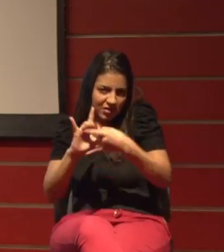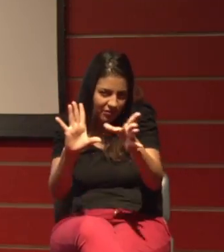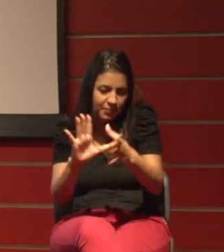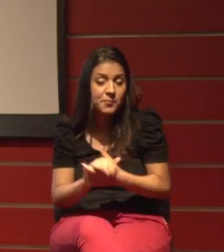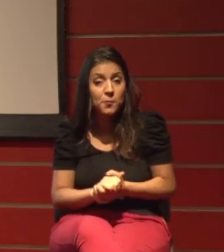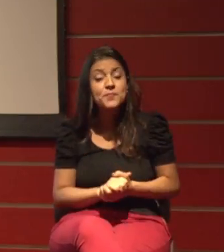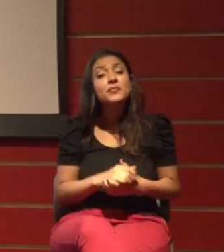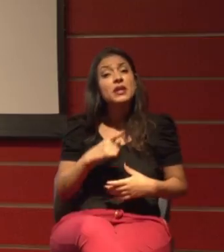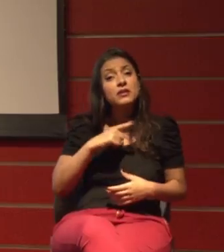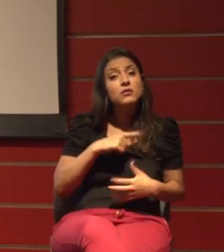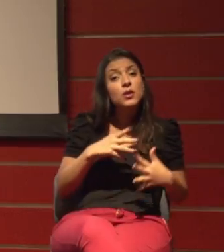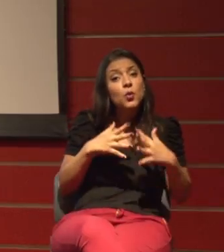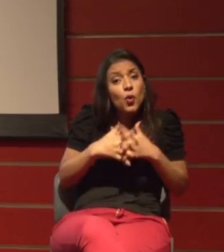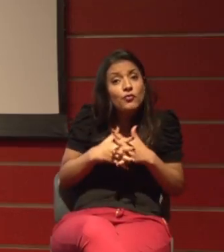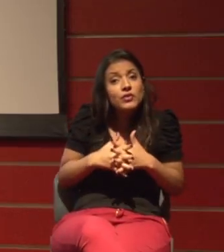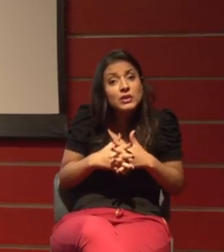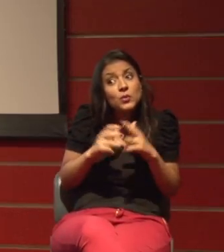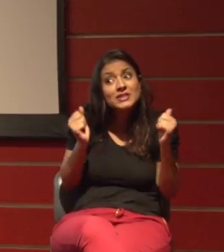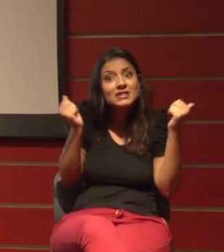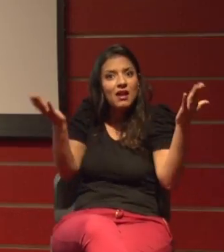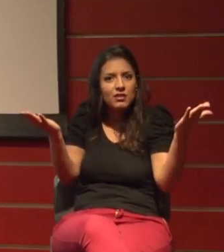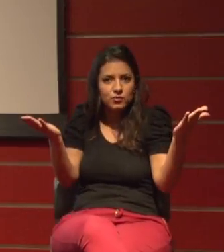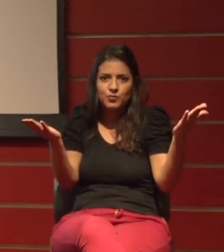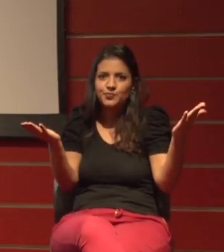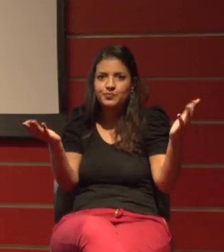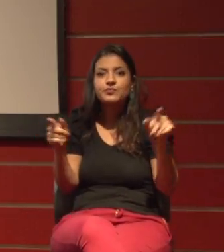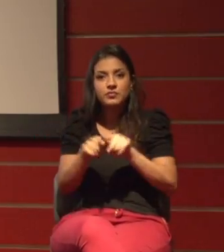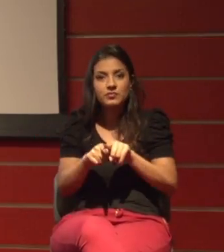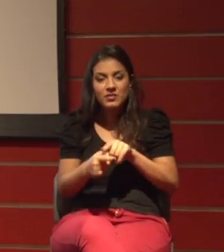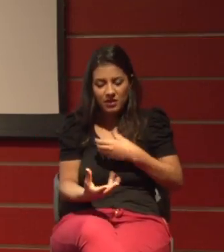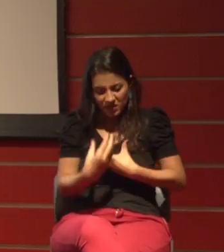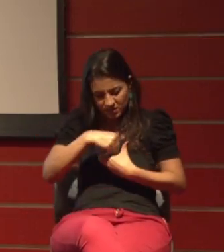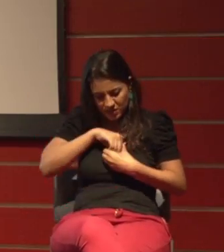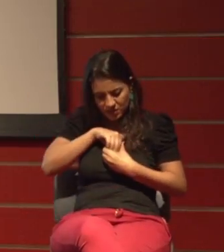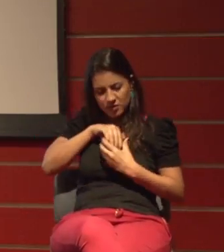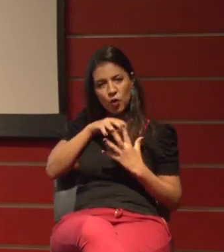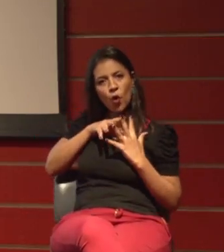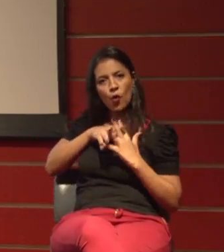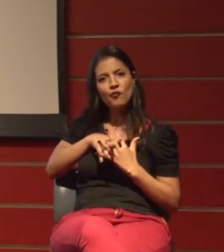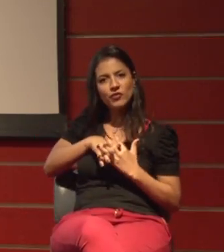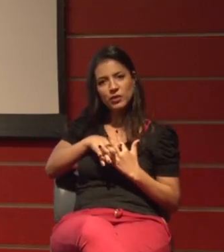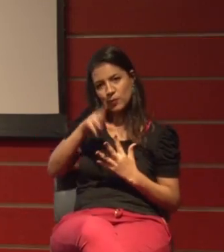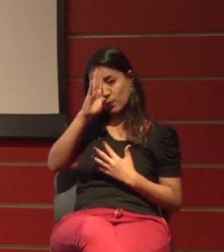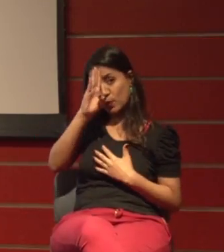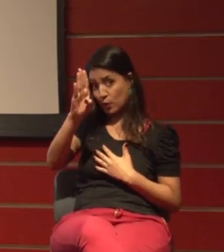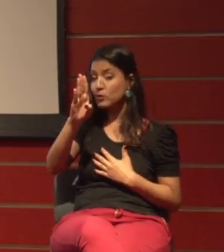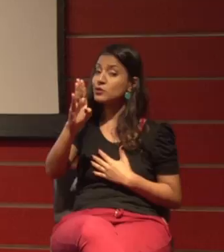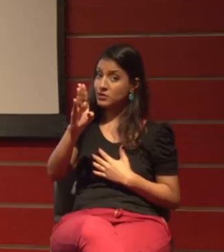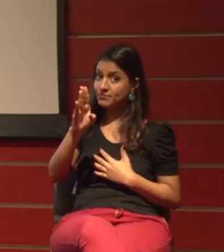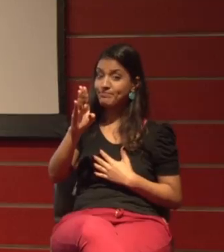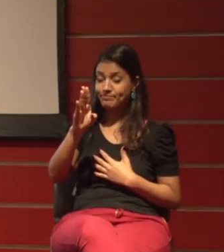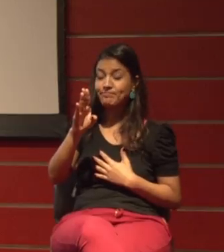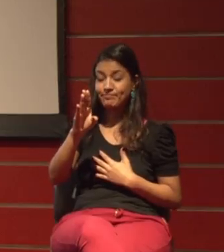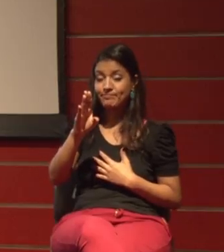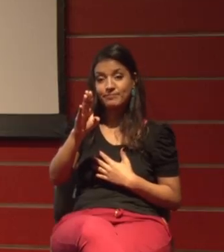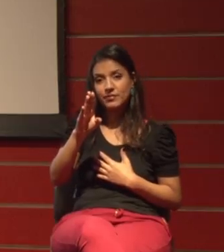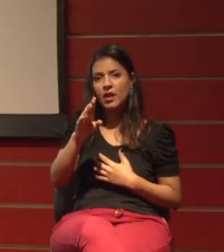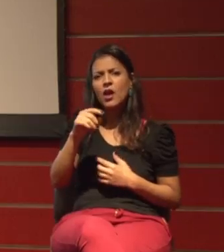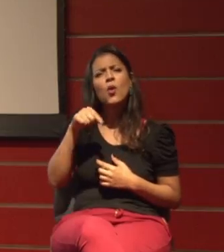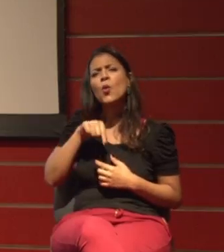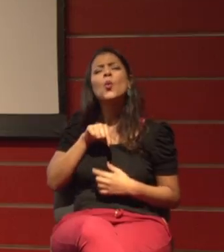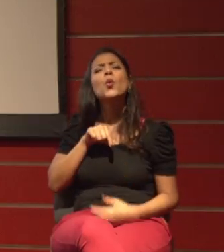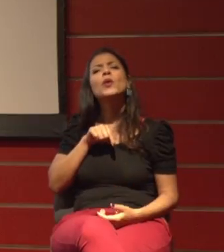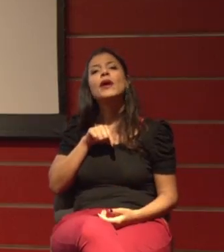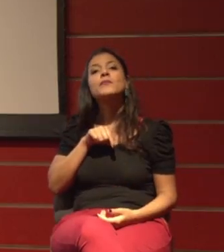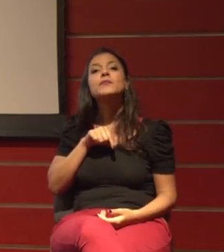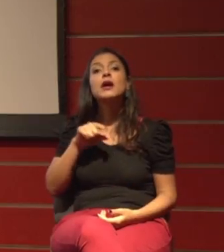enredo né Eh o conflito interno do protagonista é sobre a mudança interna que o personagem